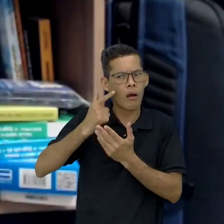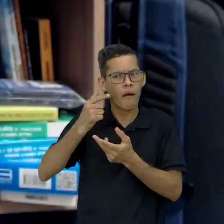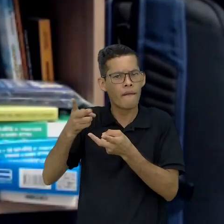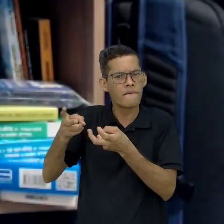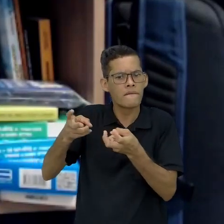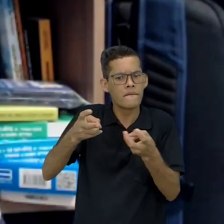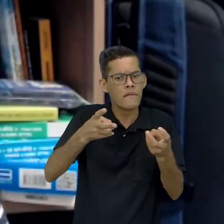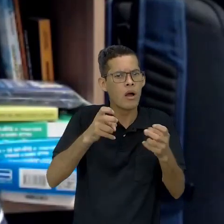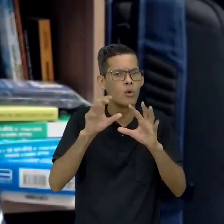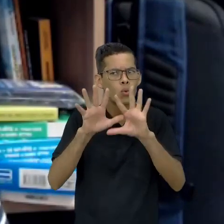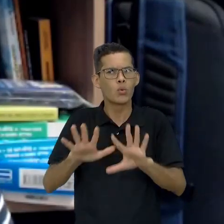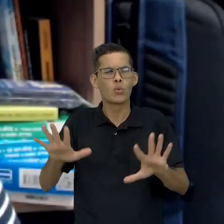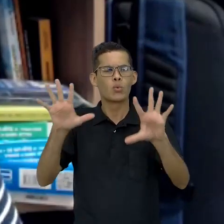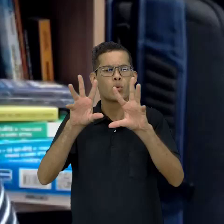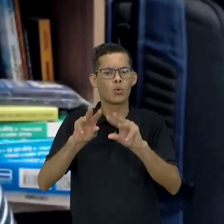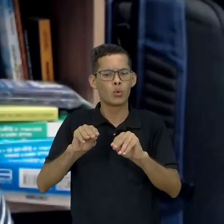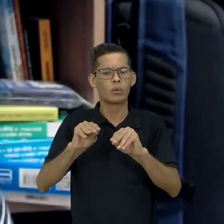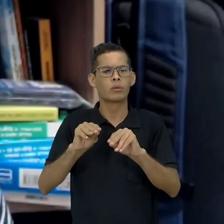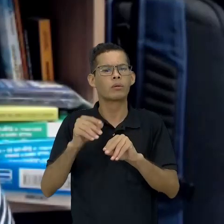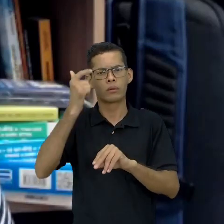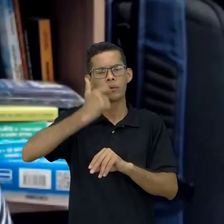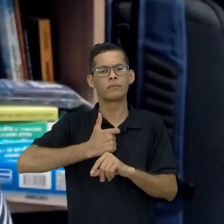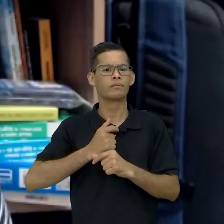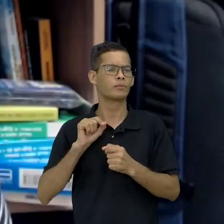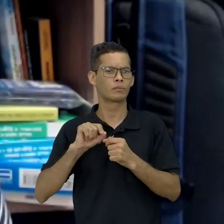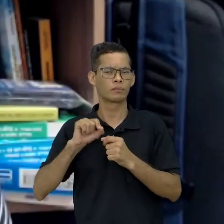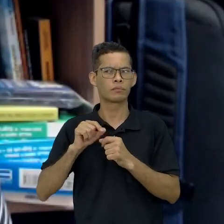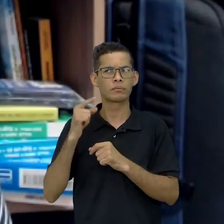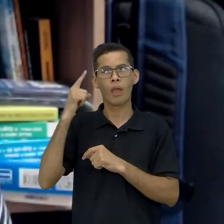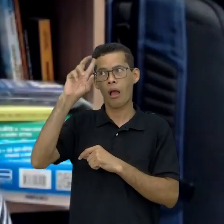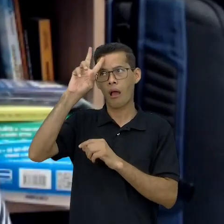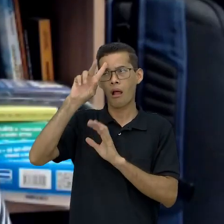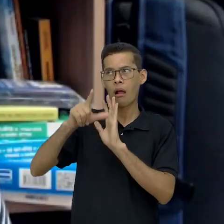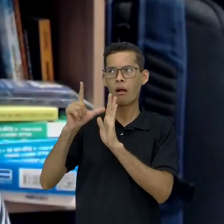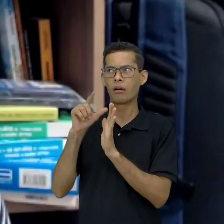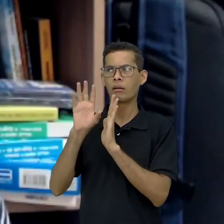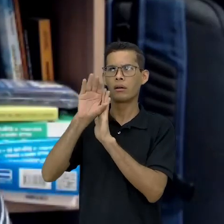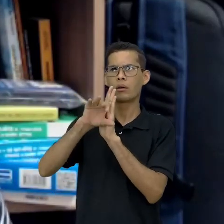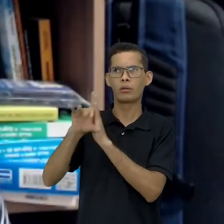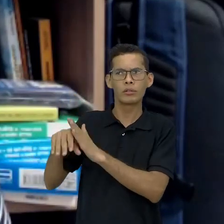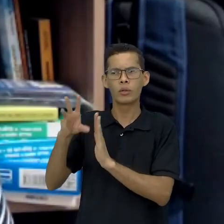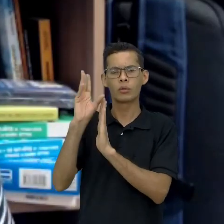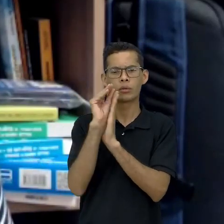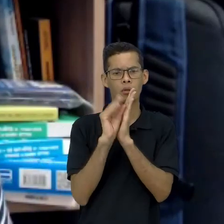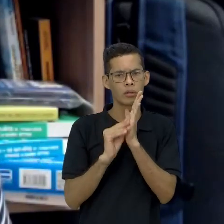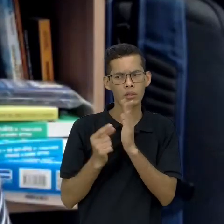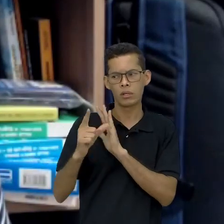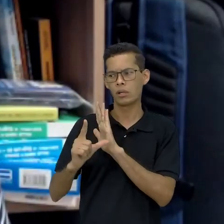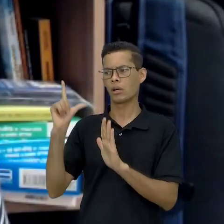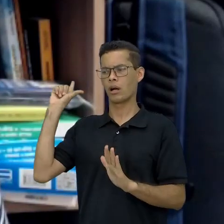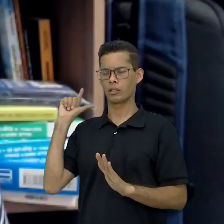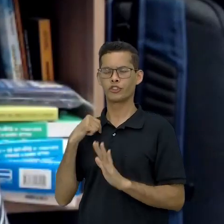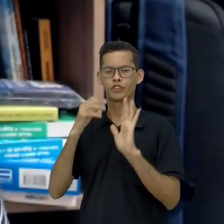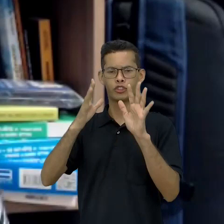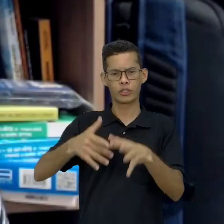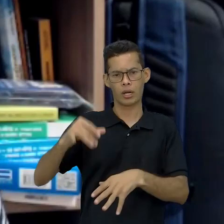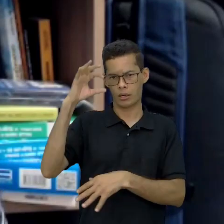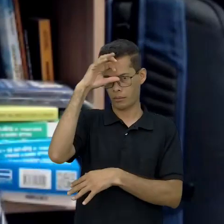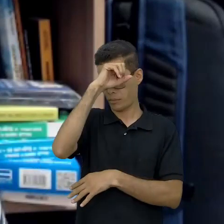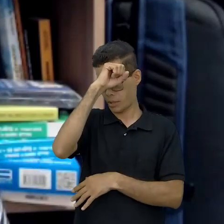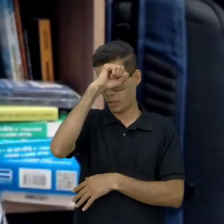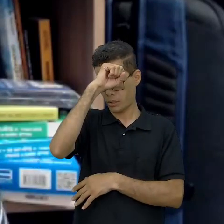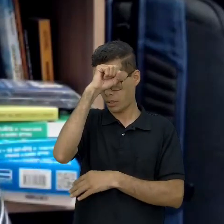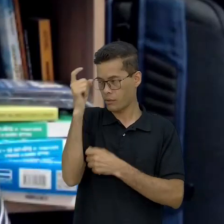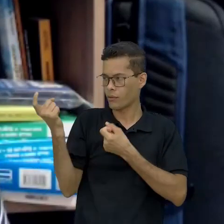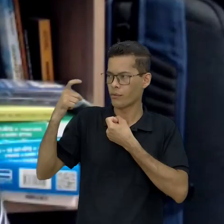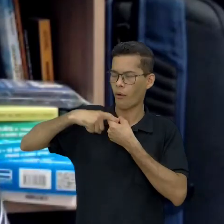perceber o todo, eu possa resgatar conceitos e conteúdos que eu aprendi anteriormente, para